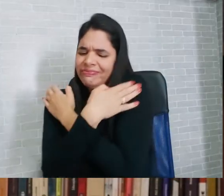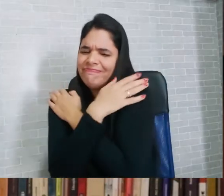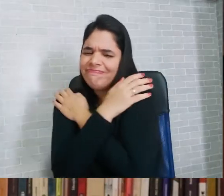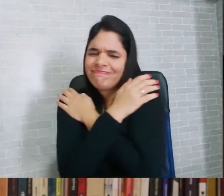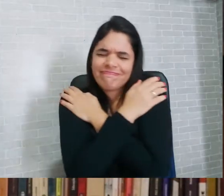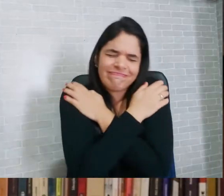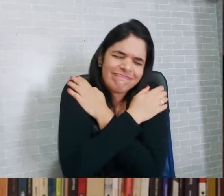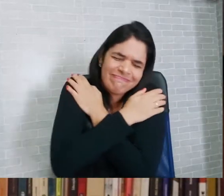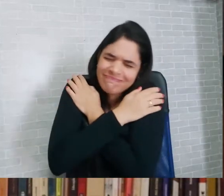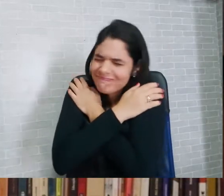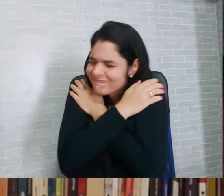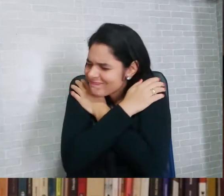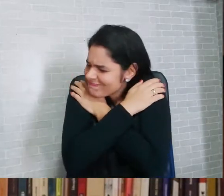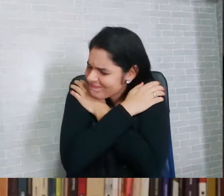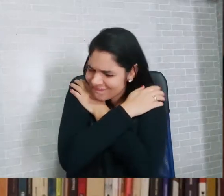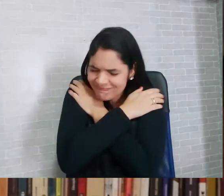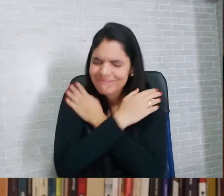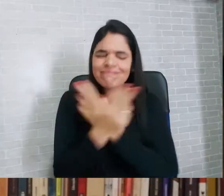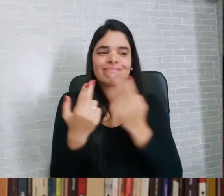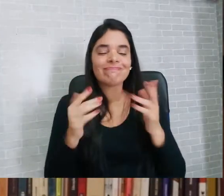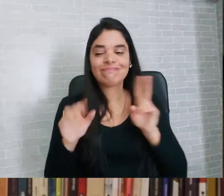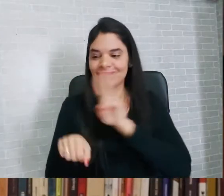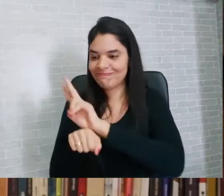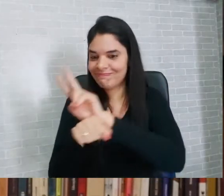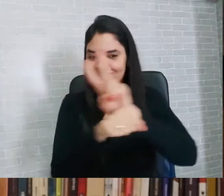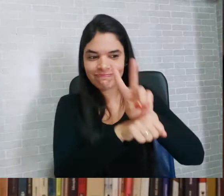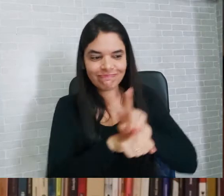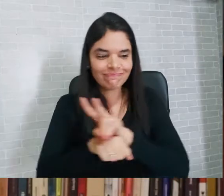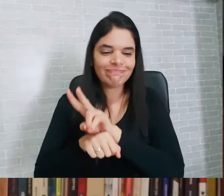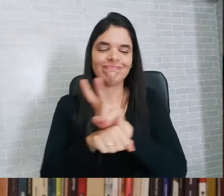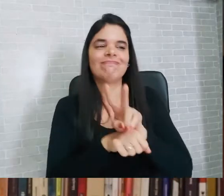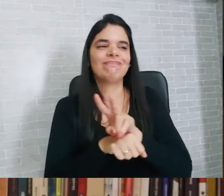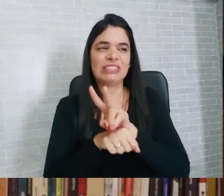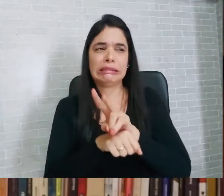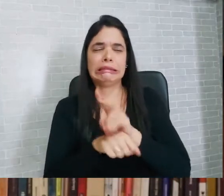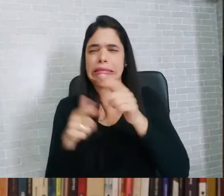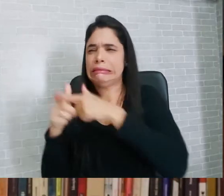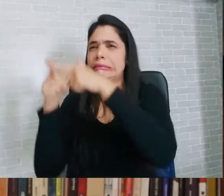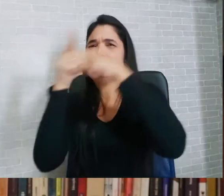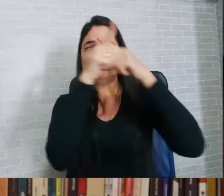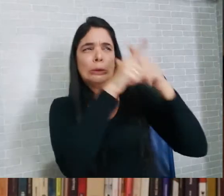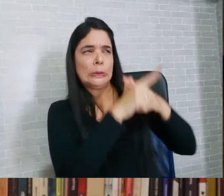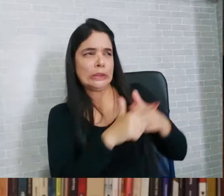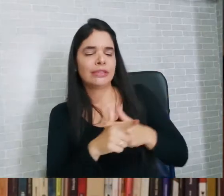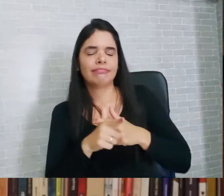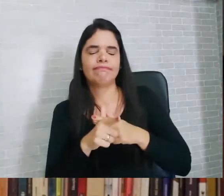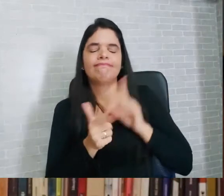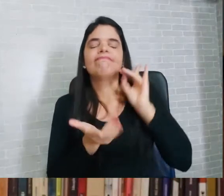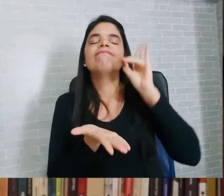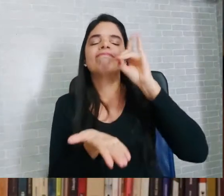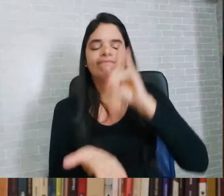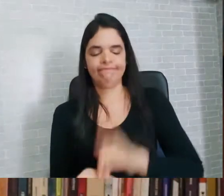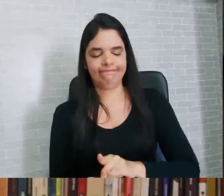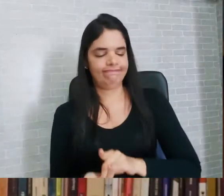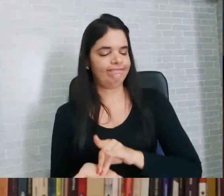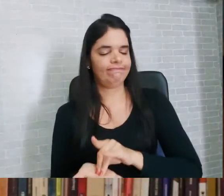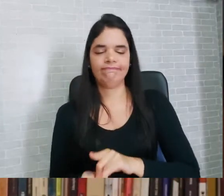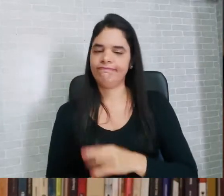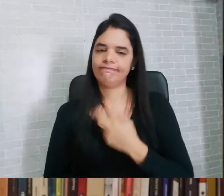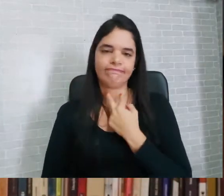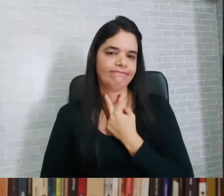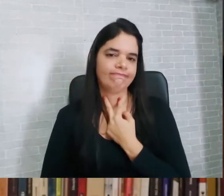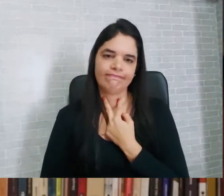como se reganhasse um porto, no abrigo de toda a tempestade. É verdade, eu não